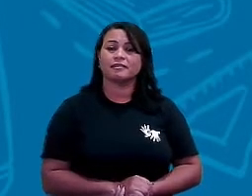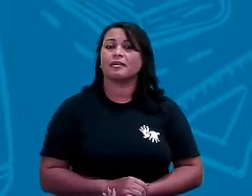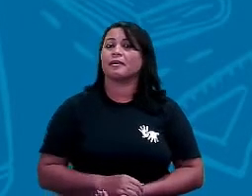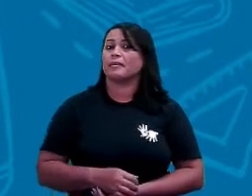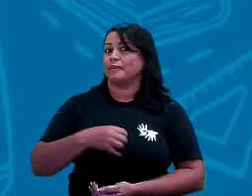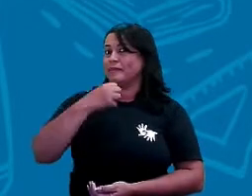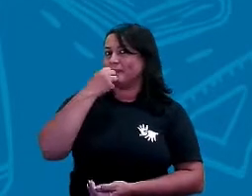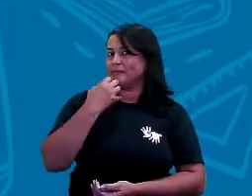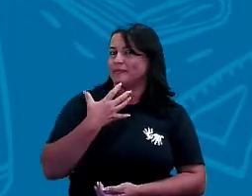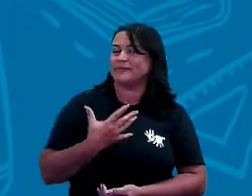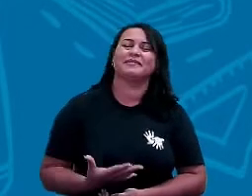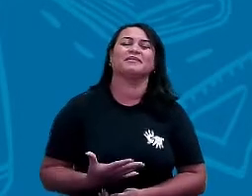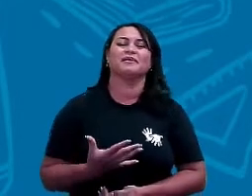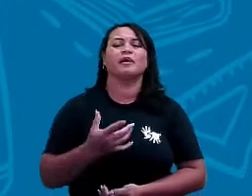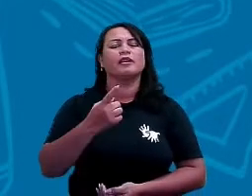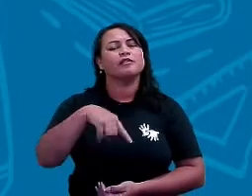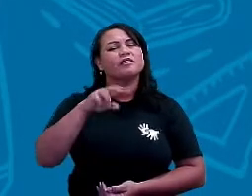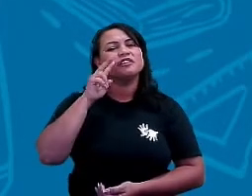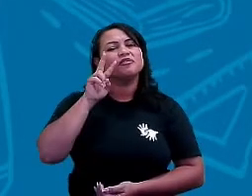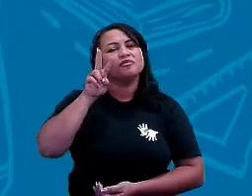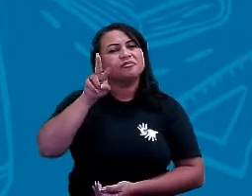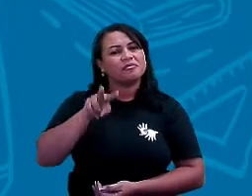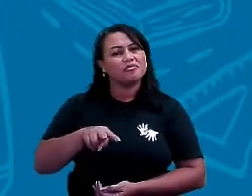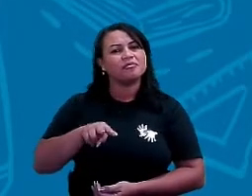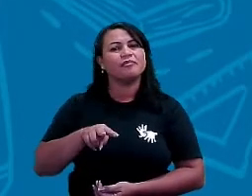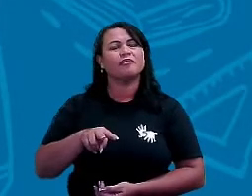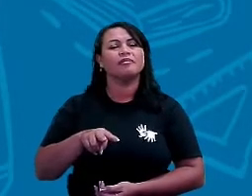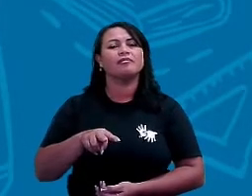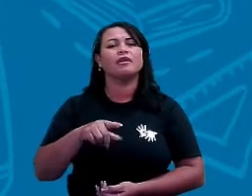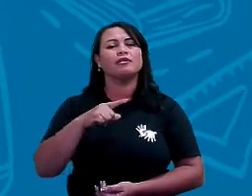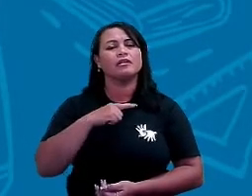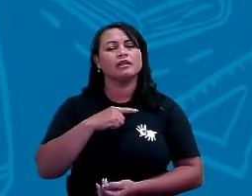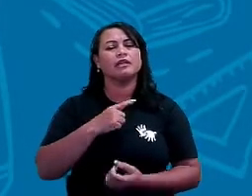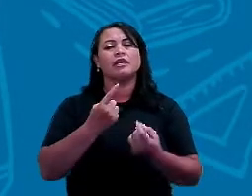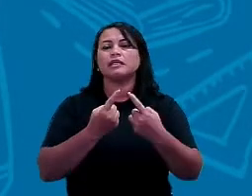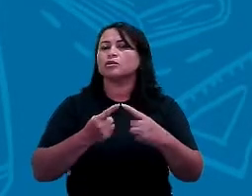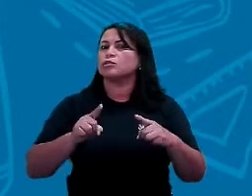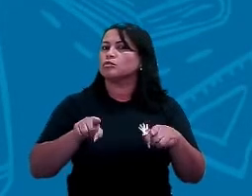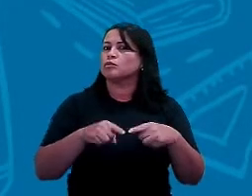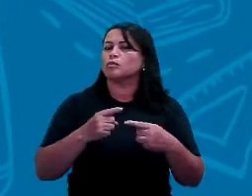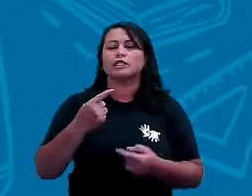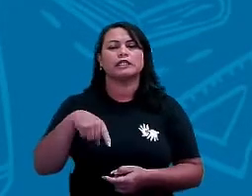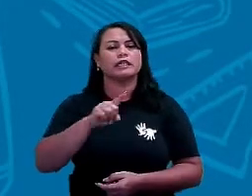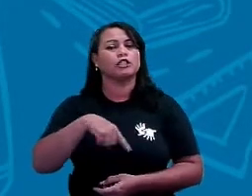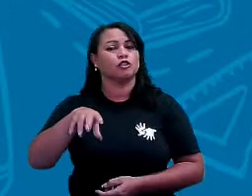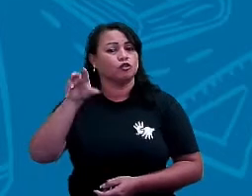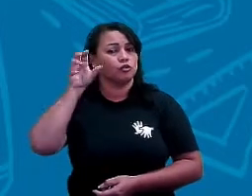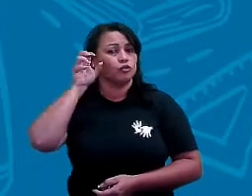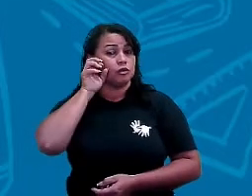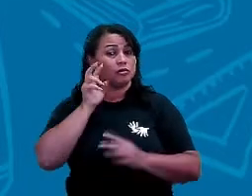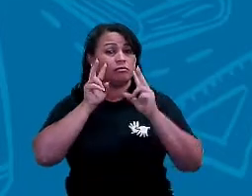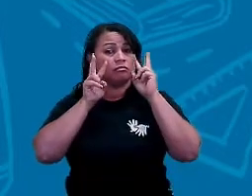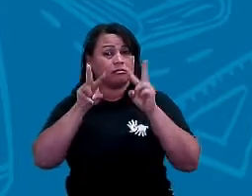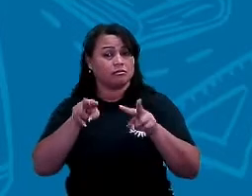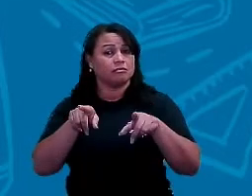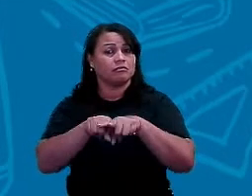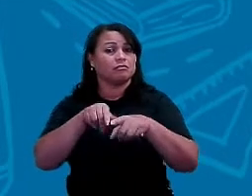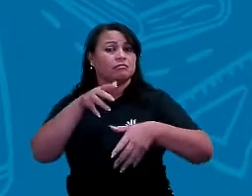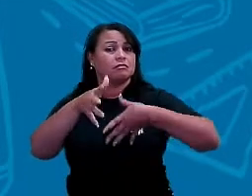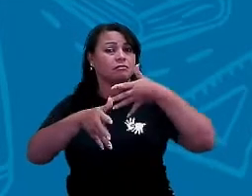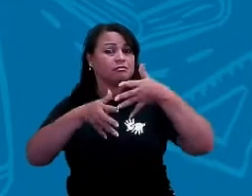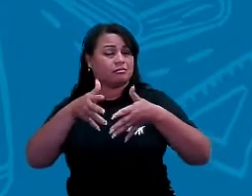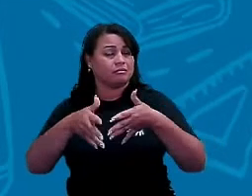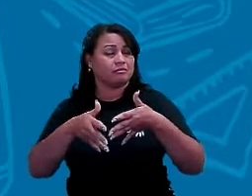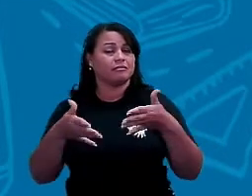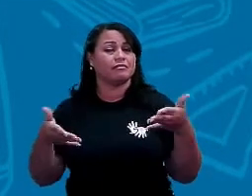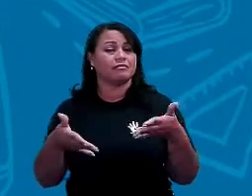Muito bem. Então, vocês acompanharam aí a execução do hino, né? Vocês escutaram o hino da nossa cidade.